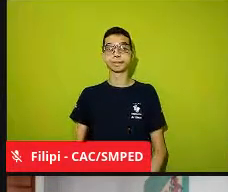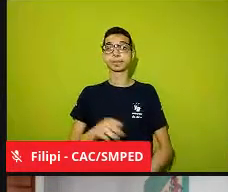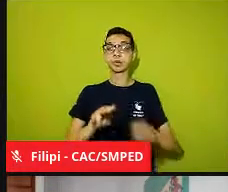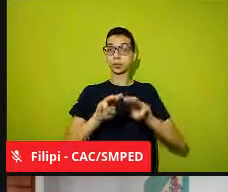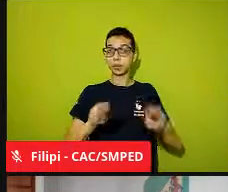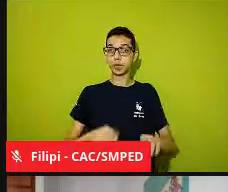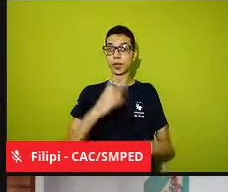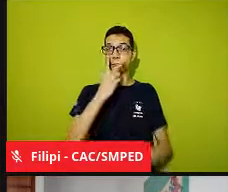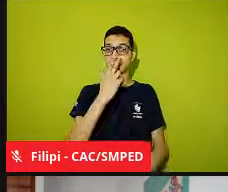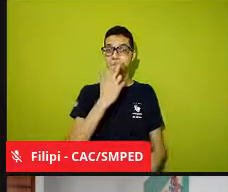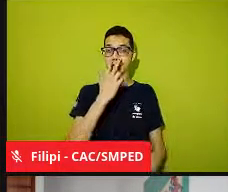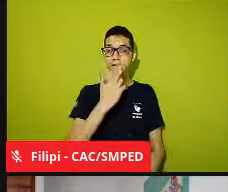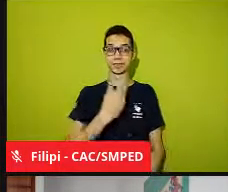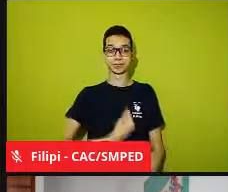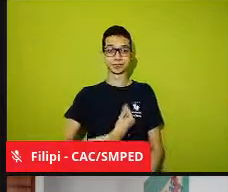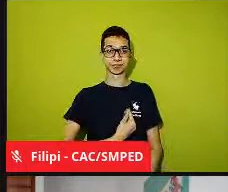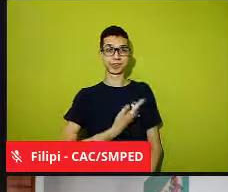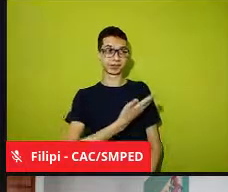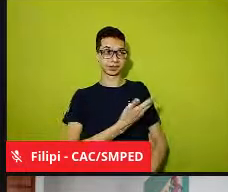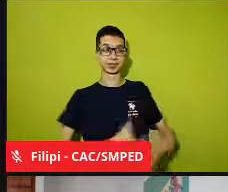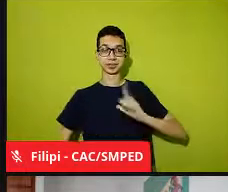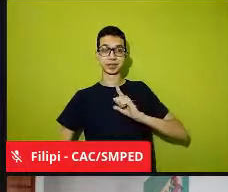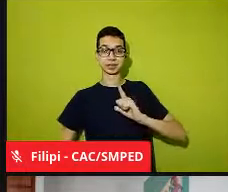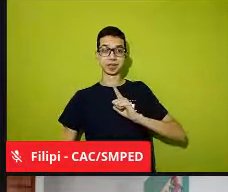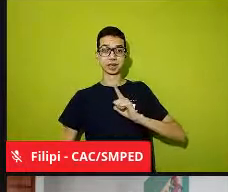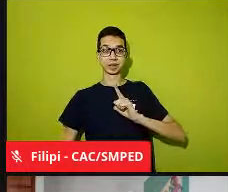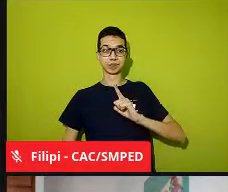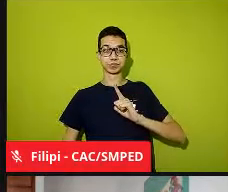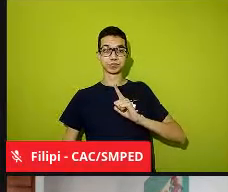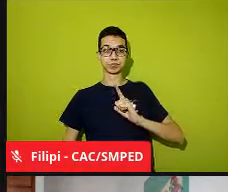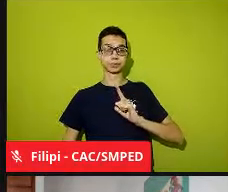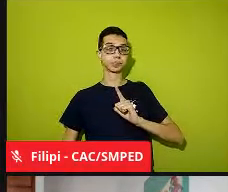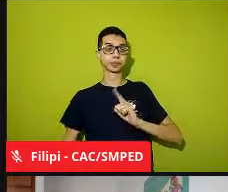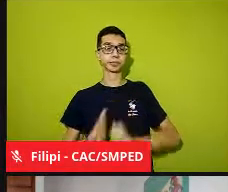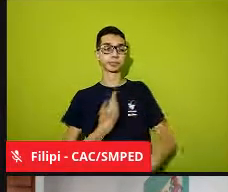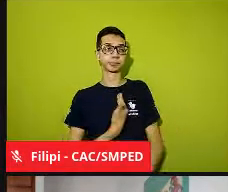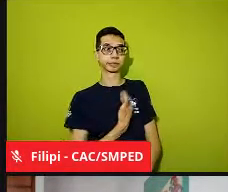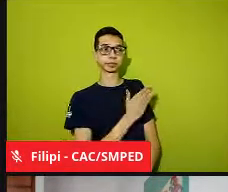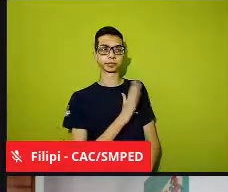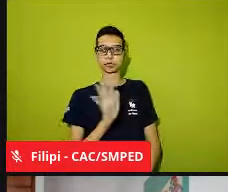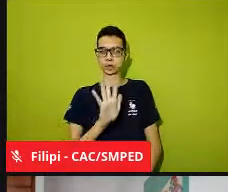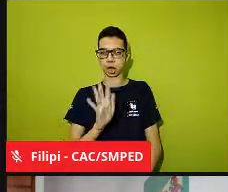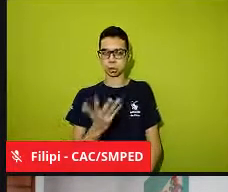enfrenta a existência dessas condições, né?